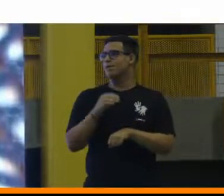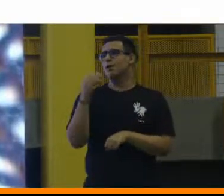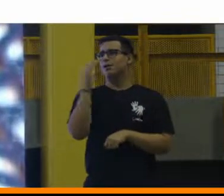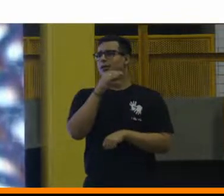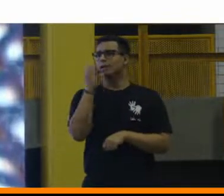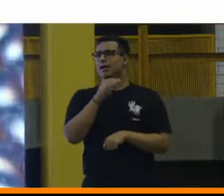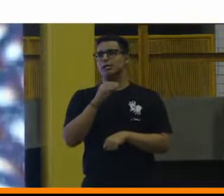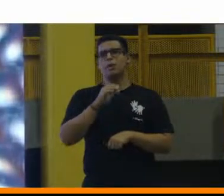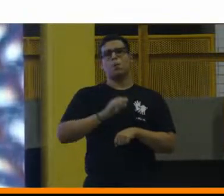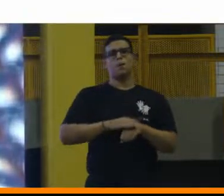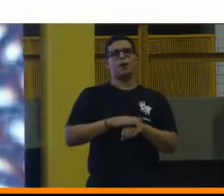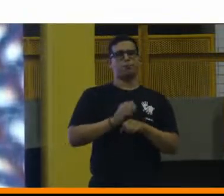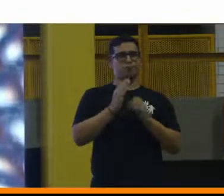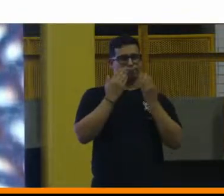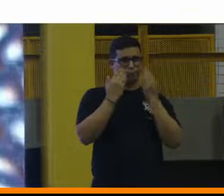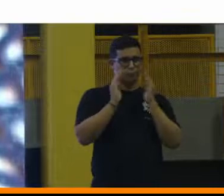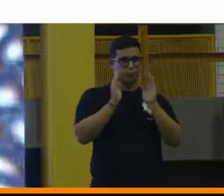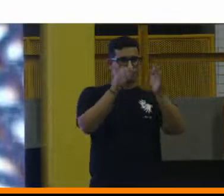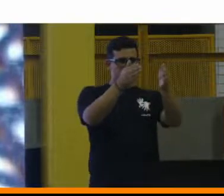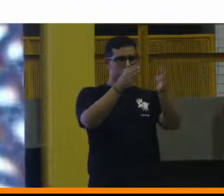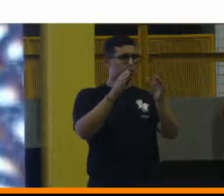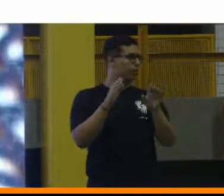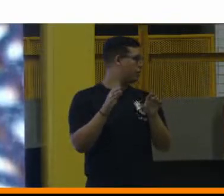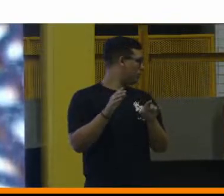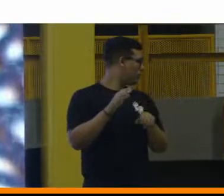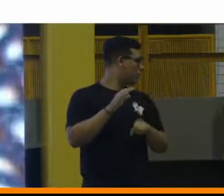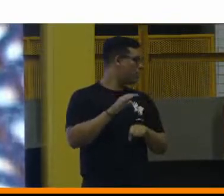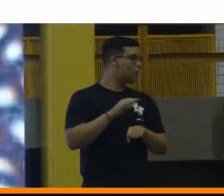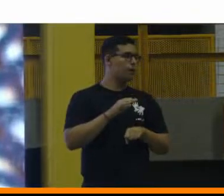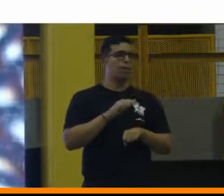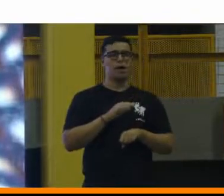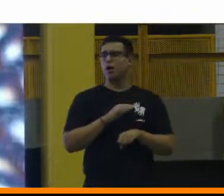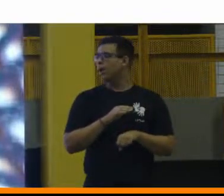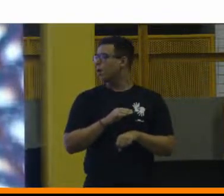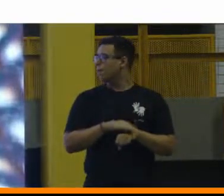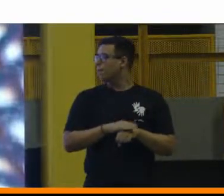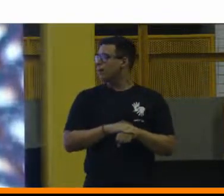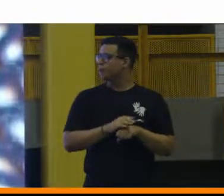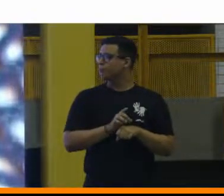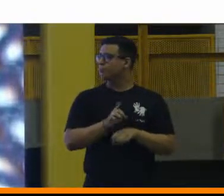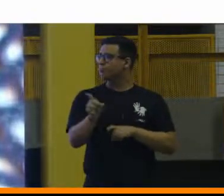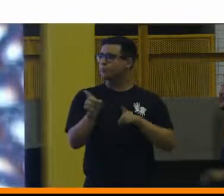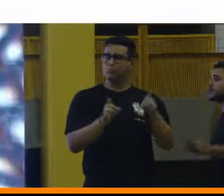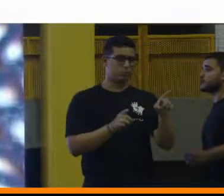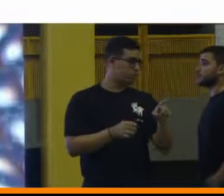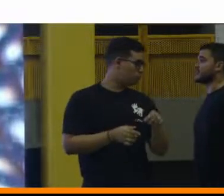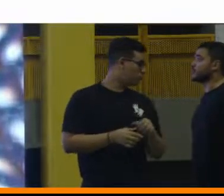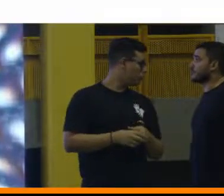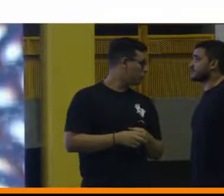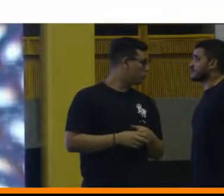e o mesmo sentido. E nesse desenho ele iria sempre para cima.